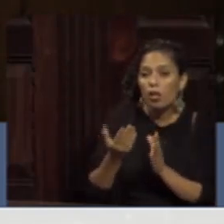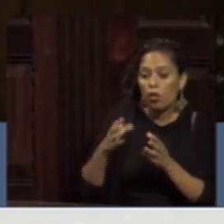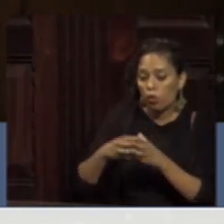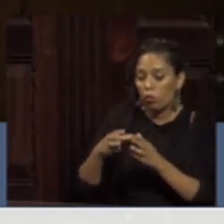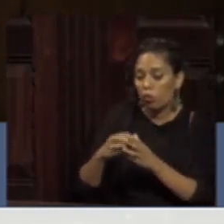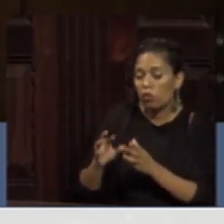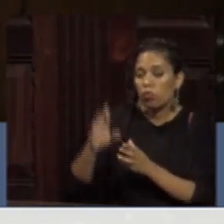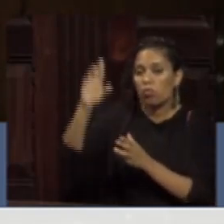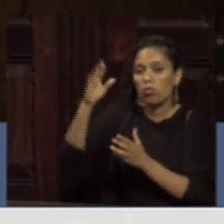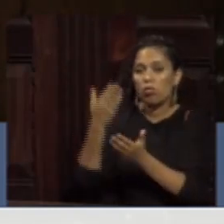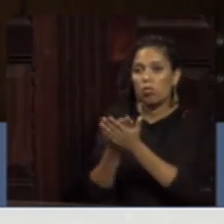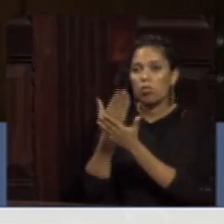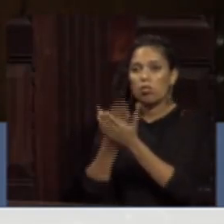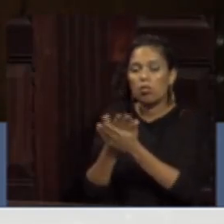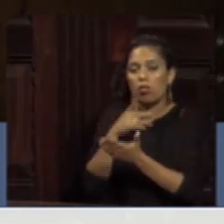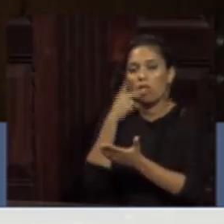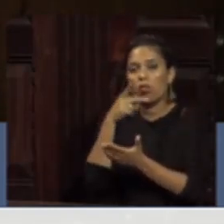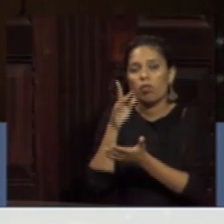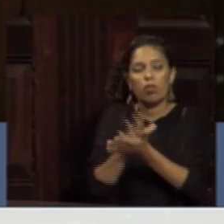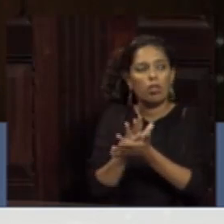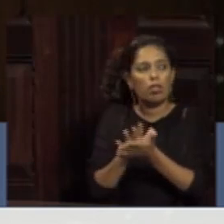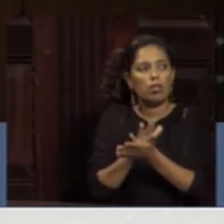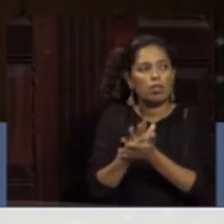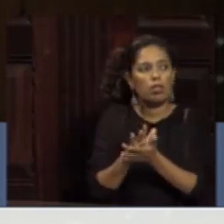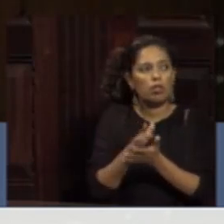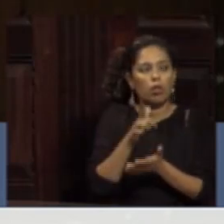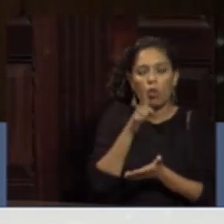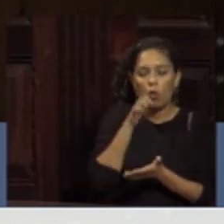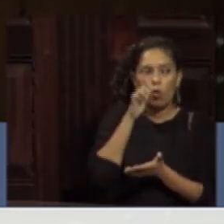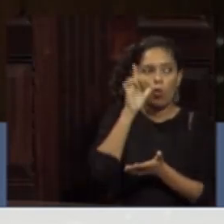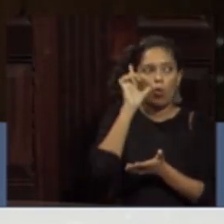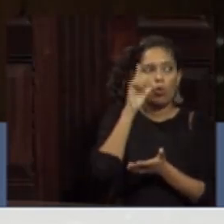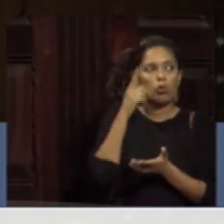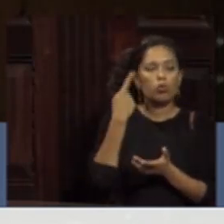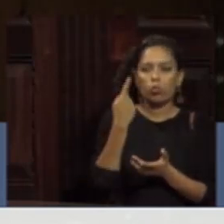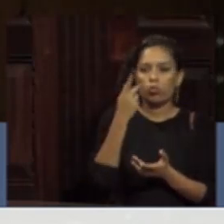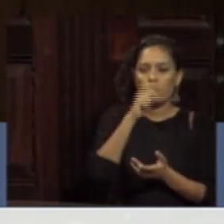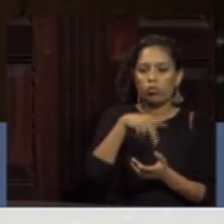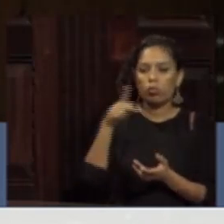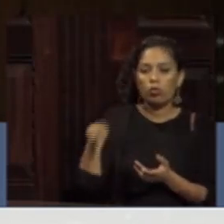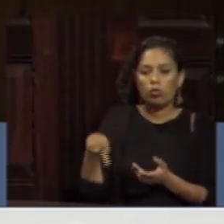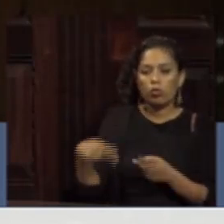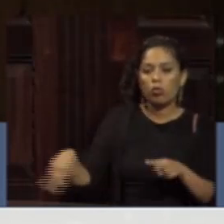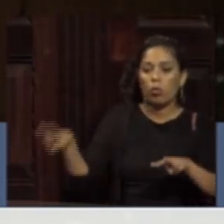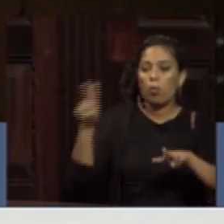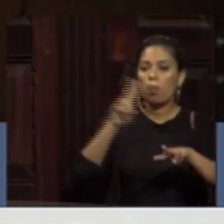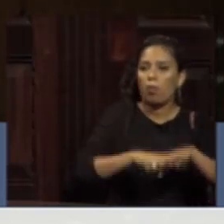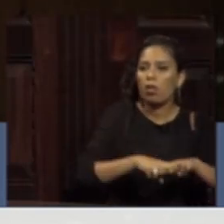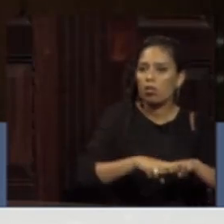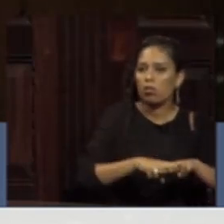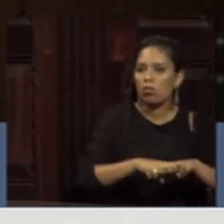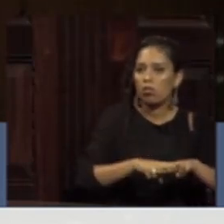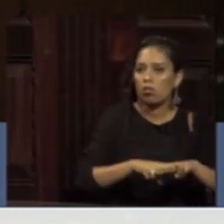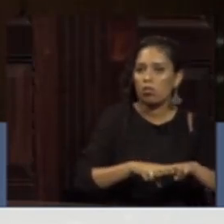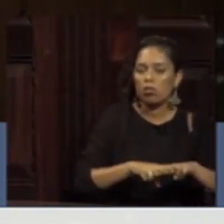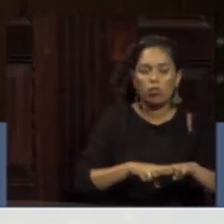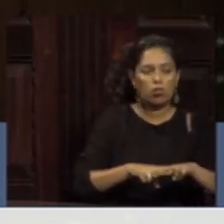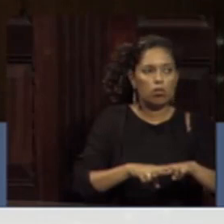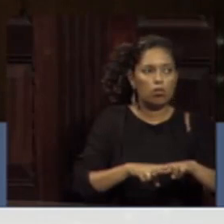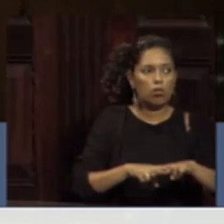não autorizou. Ontem, durante a manifestação, um professor foi detido de forma arbitrária,